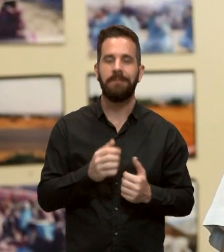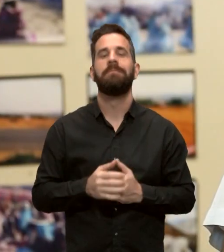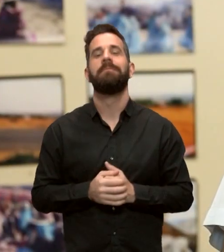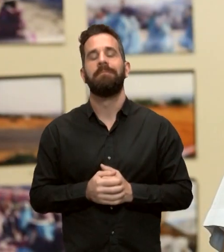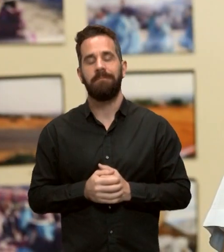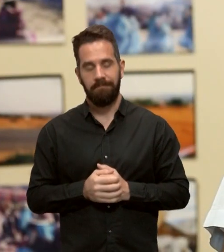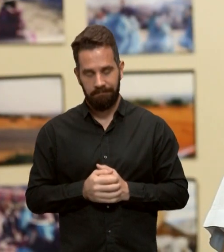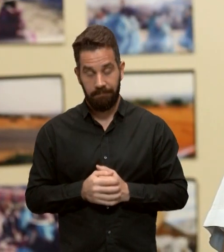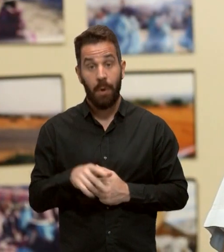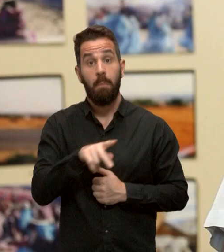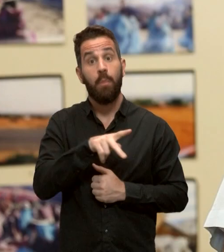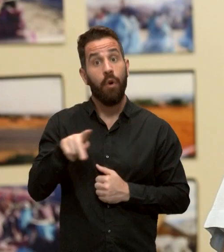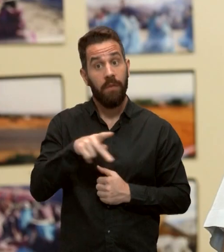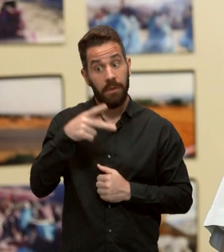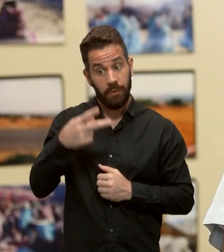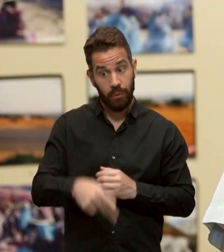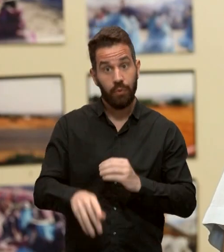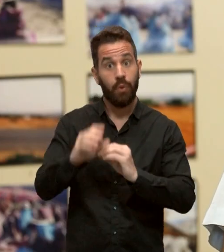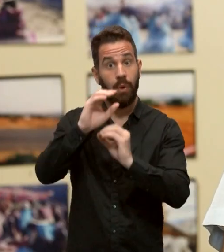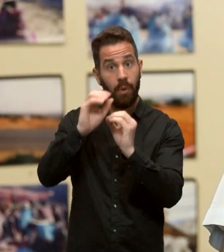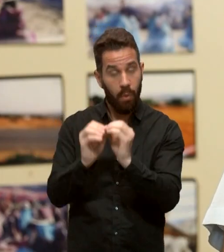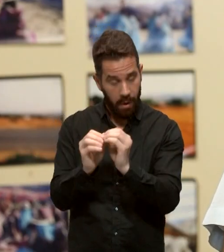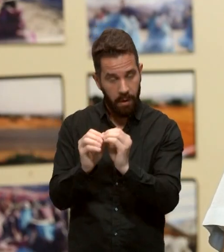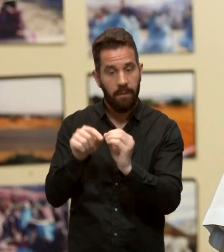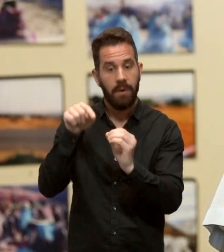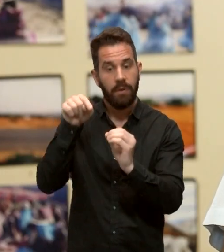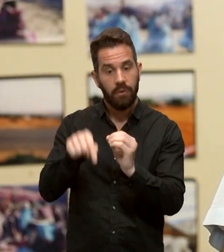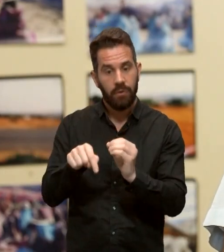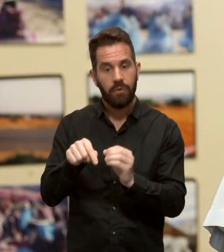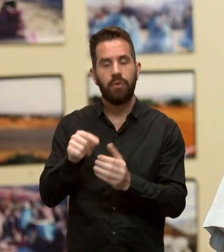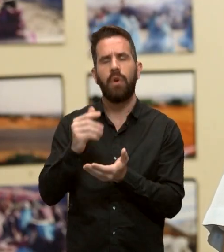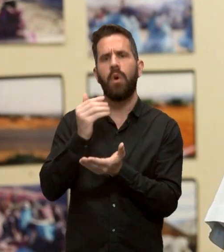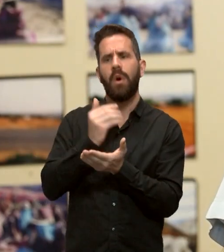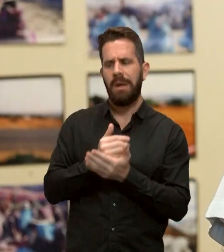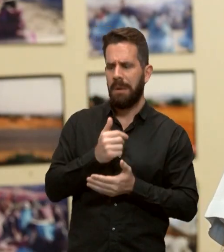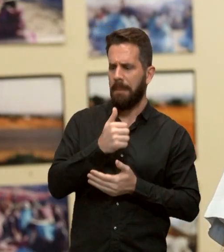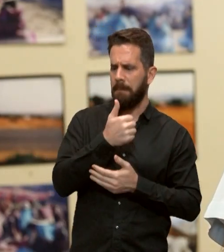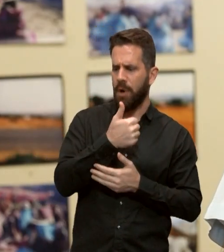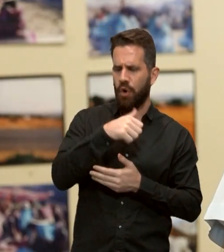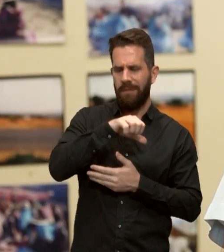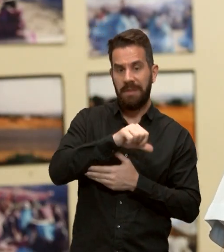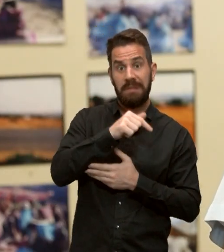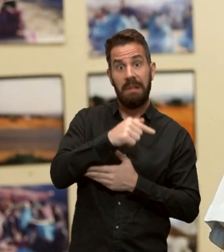E professor da Universidade Federal de 71 até